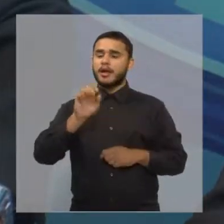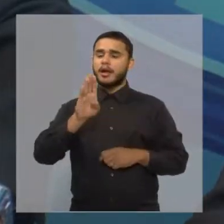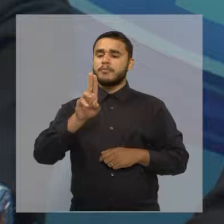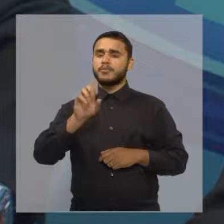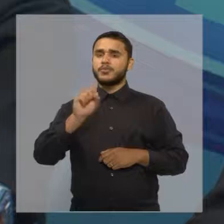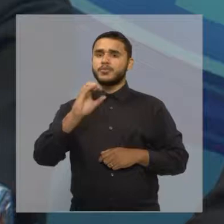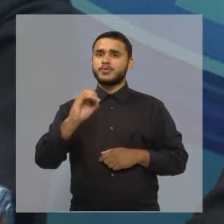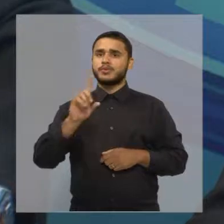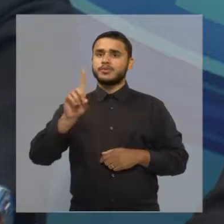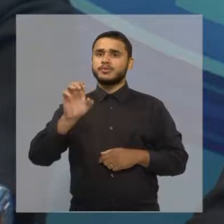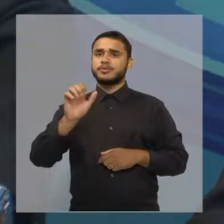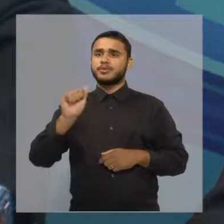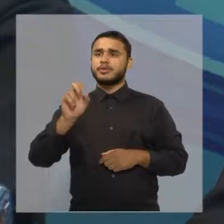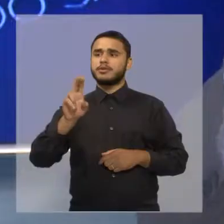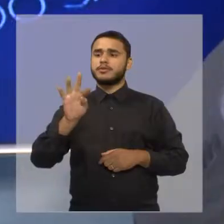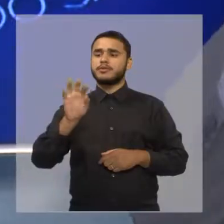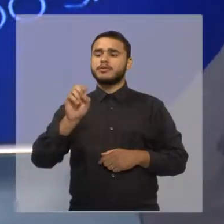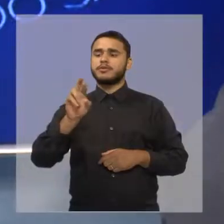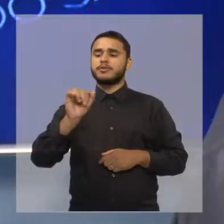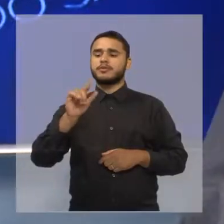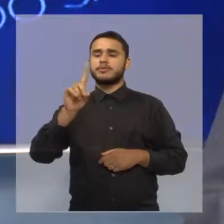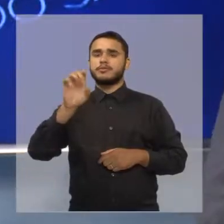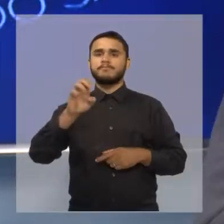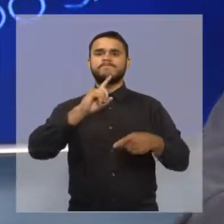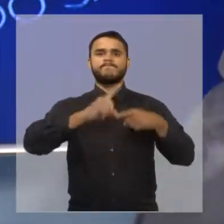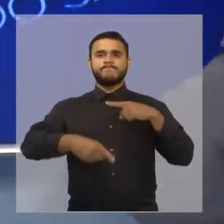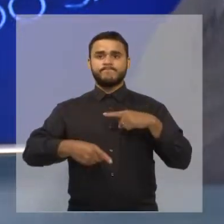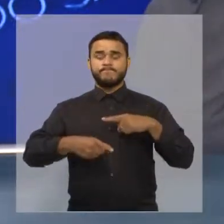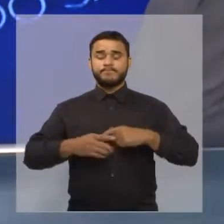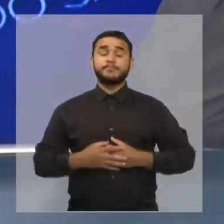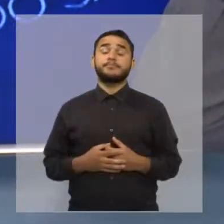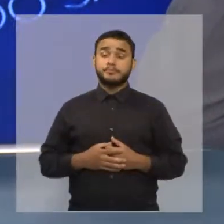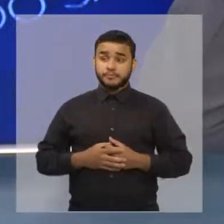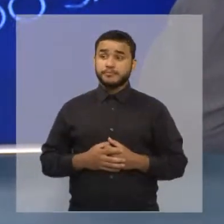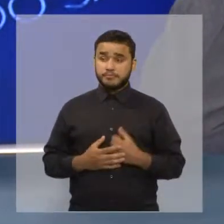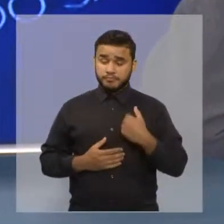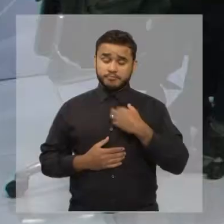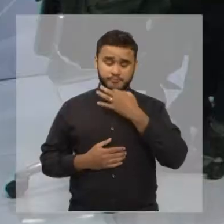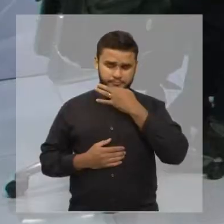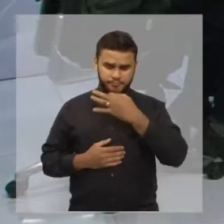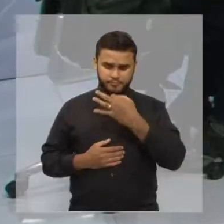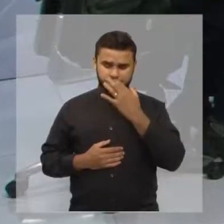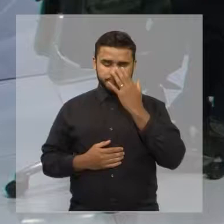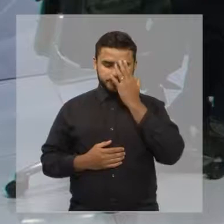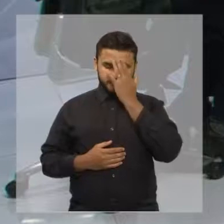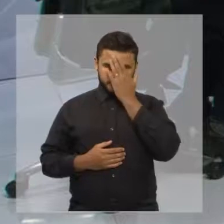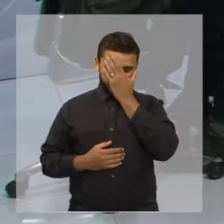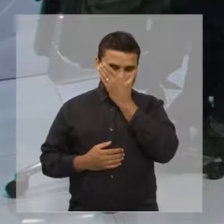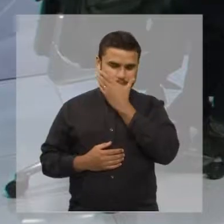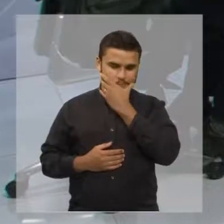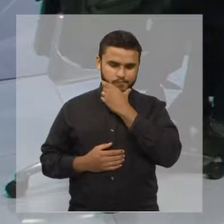autoridade. Seguindo nessa sequência de abuso de autoridade, eu quero ir um pouco mais em cima.